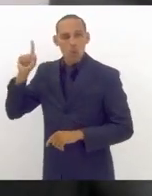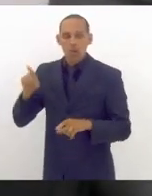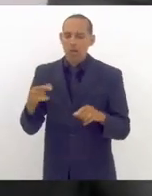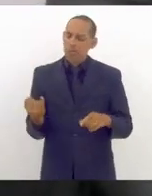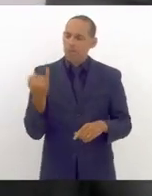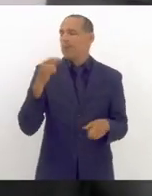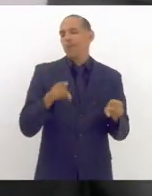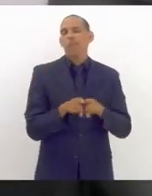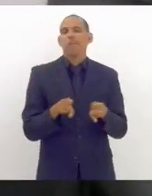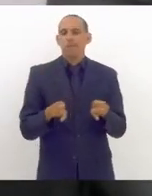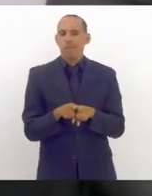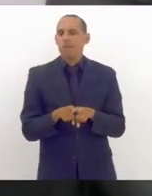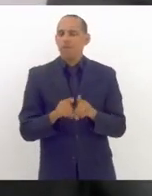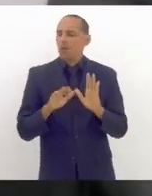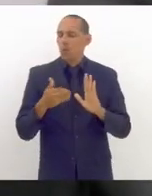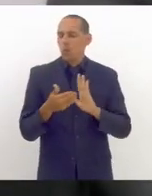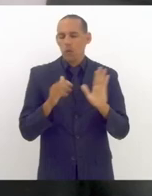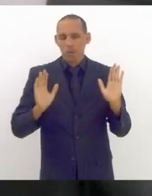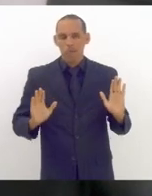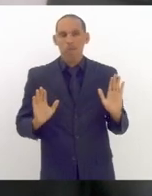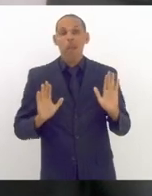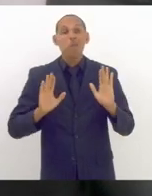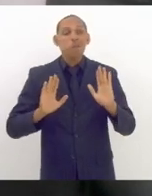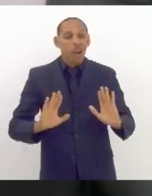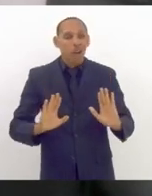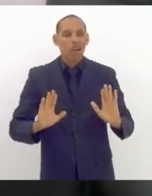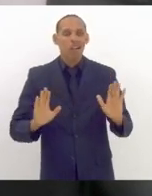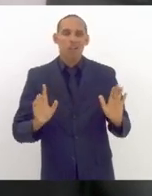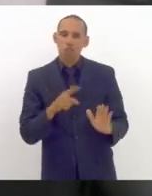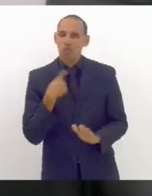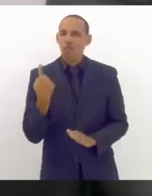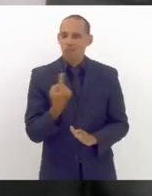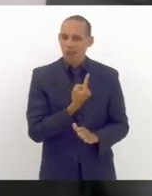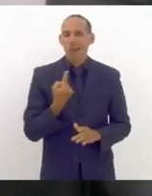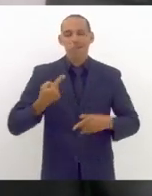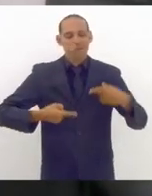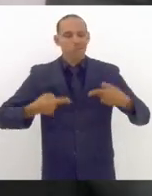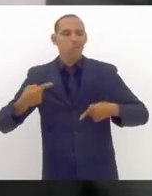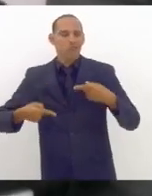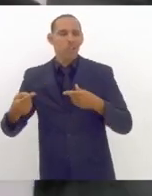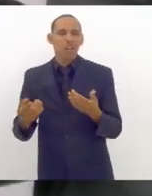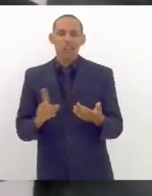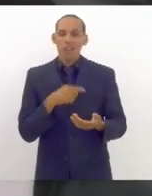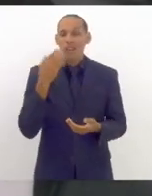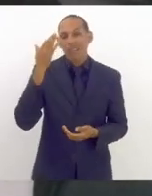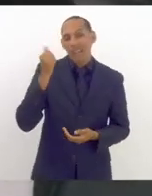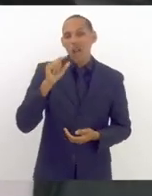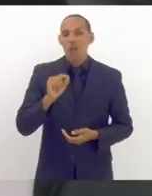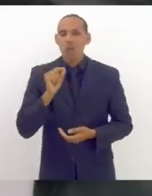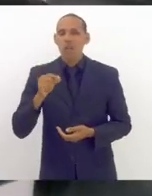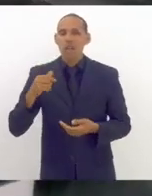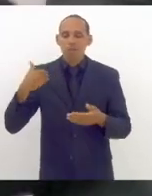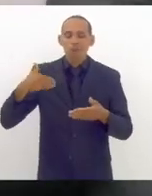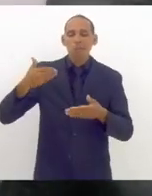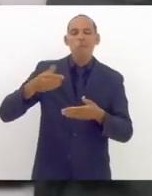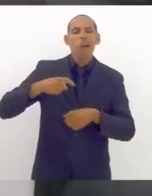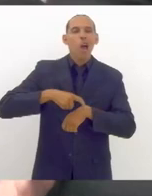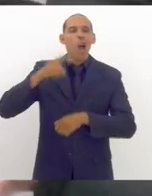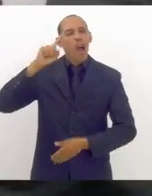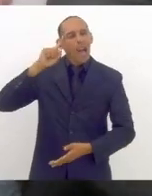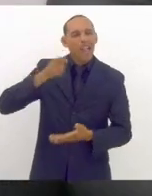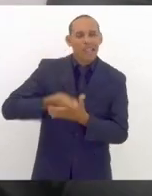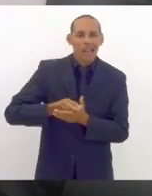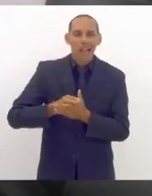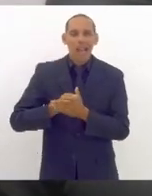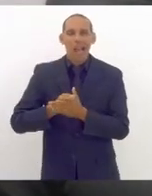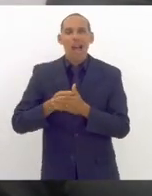todas as outras foram importantes mas todos nós aqui do meio político sabemos que na hora que chega para decidir é que todo